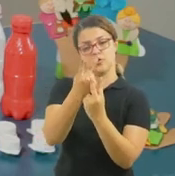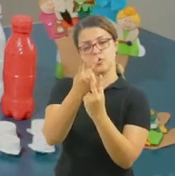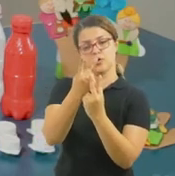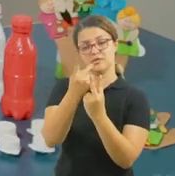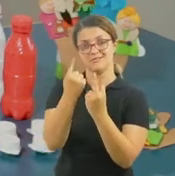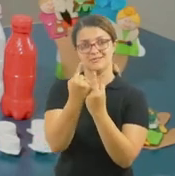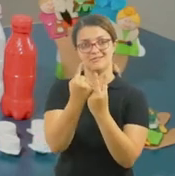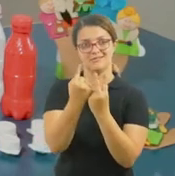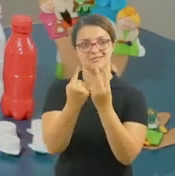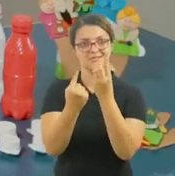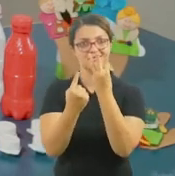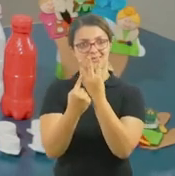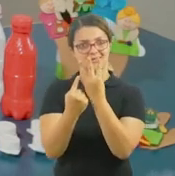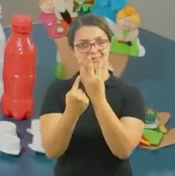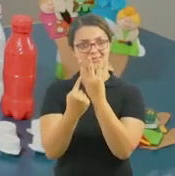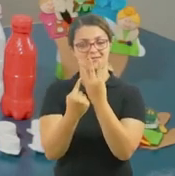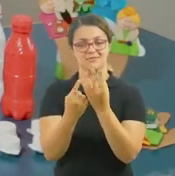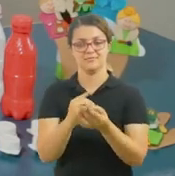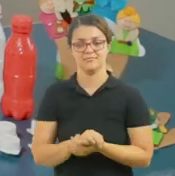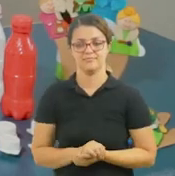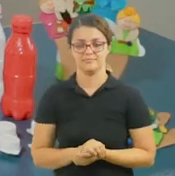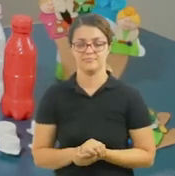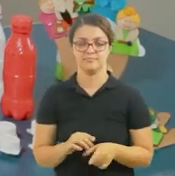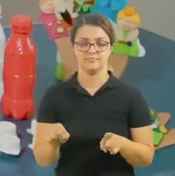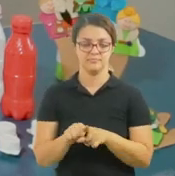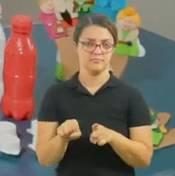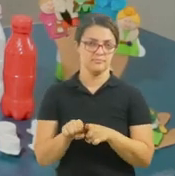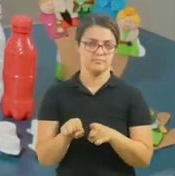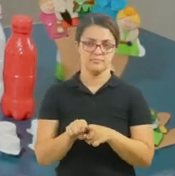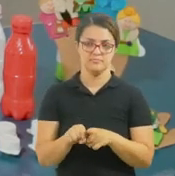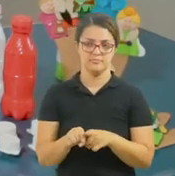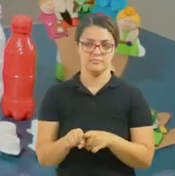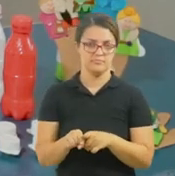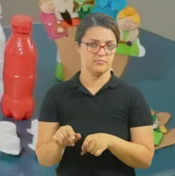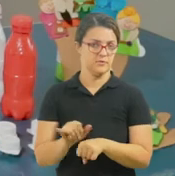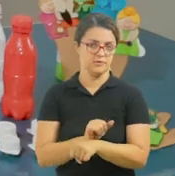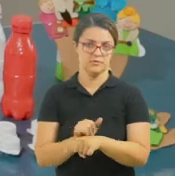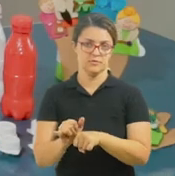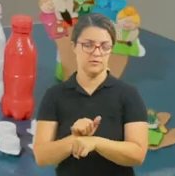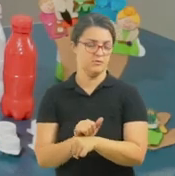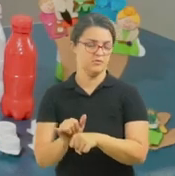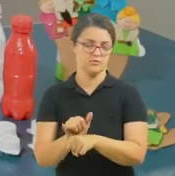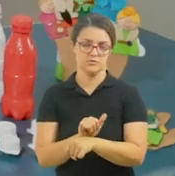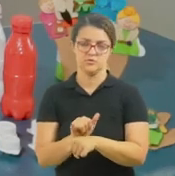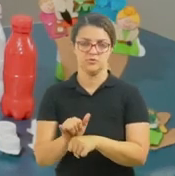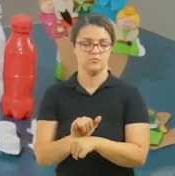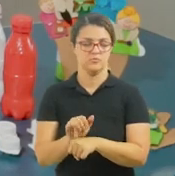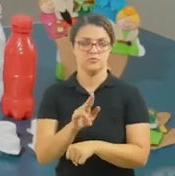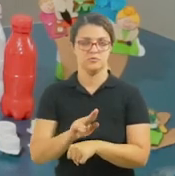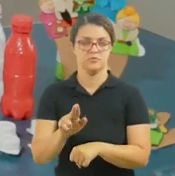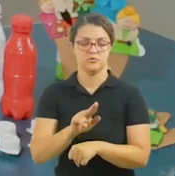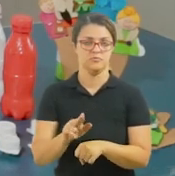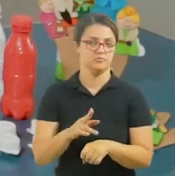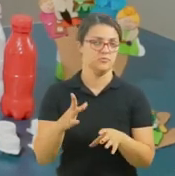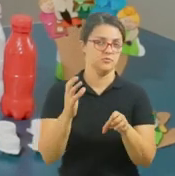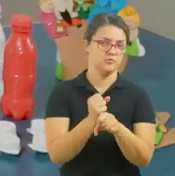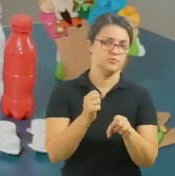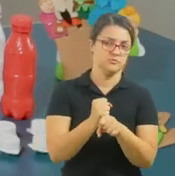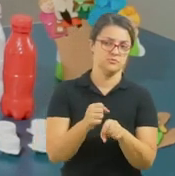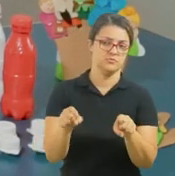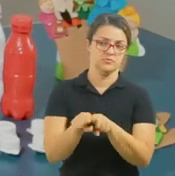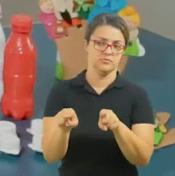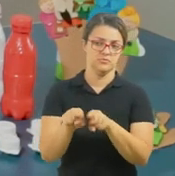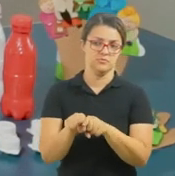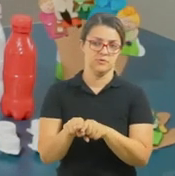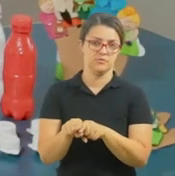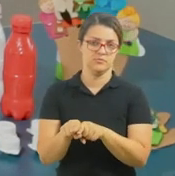2, 3, certo? Também eu trouxe outras opções aqui, que vocês podem utilizar tanto na adição quanto